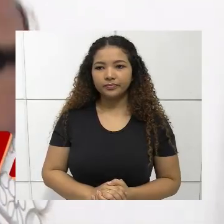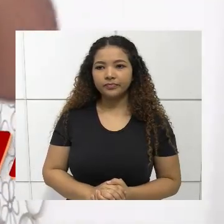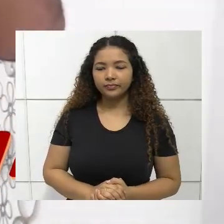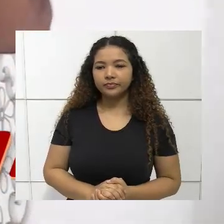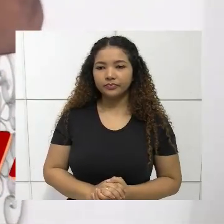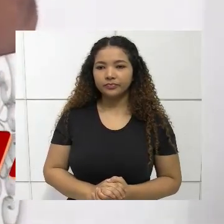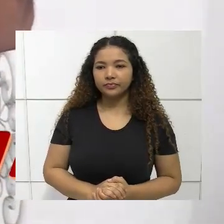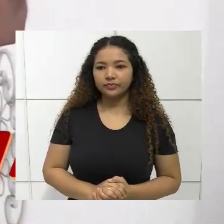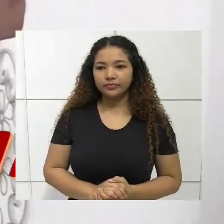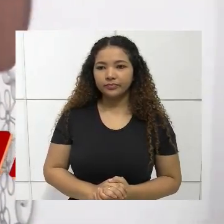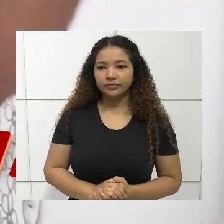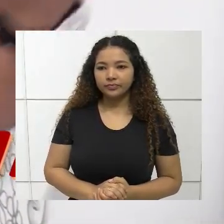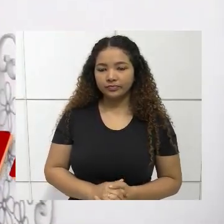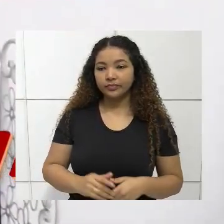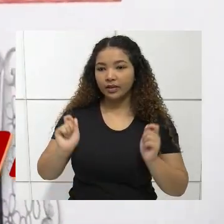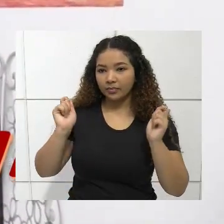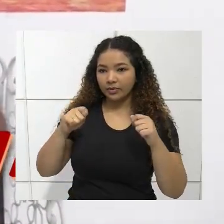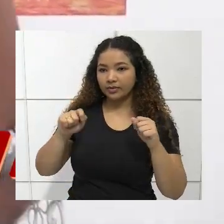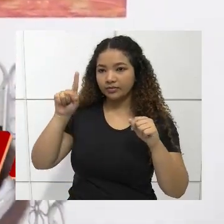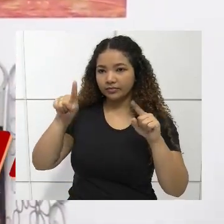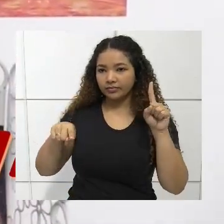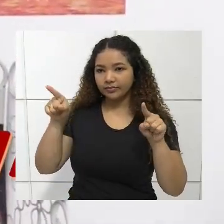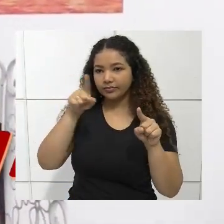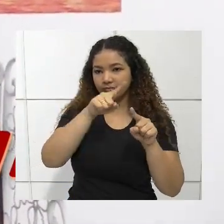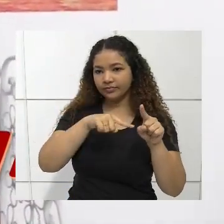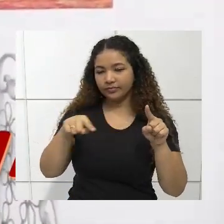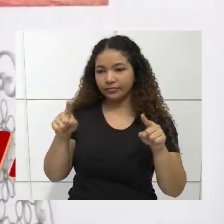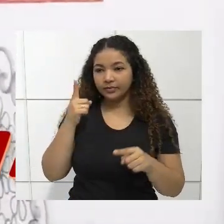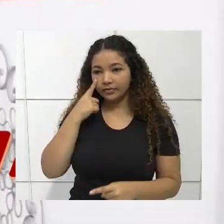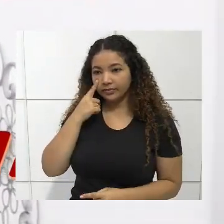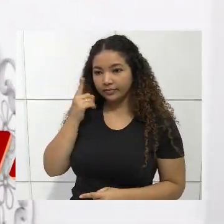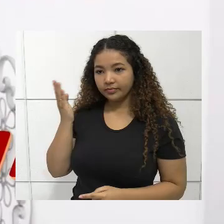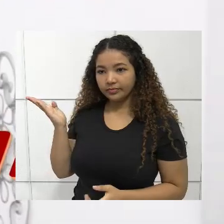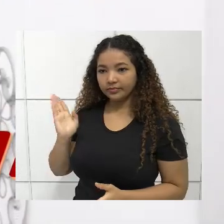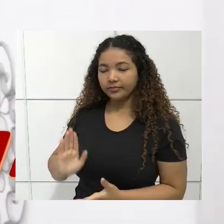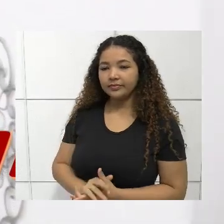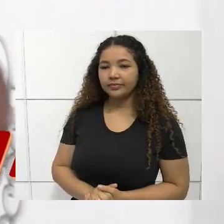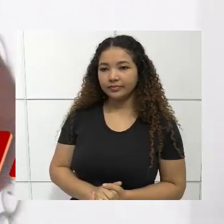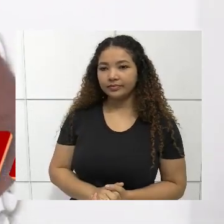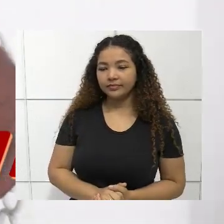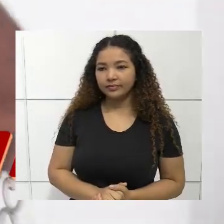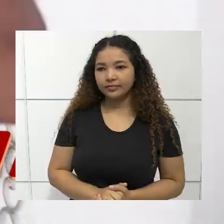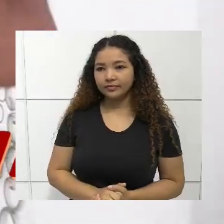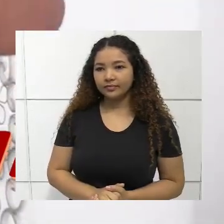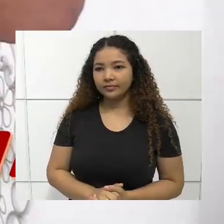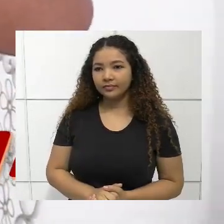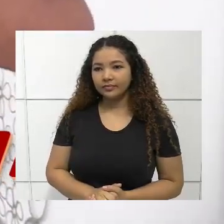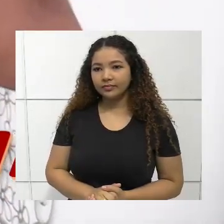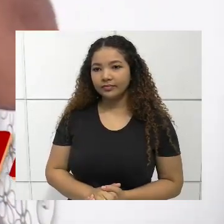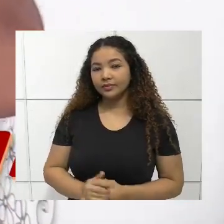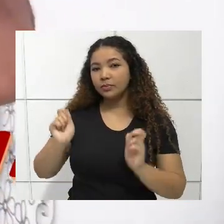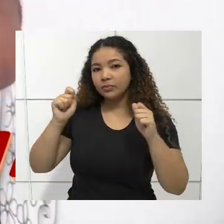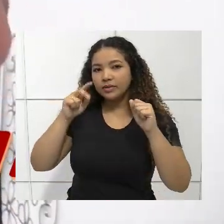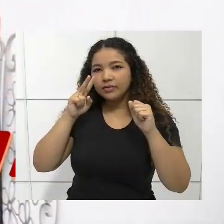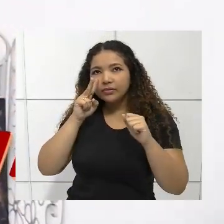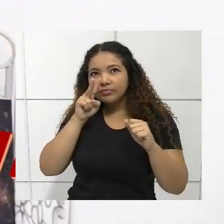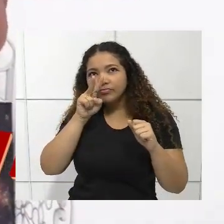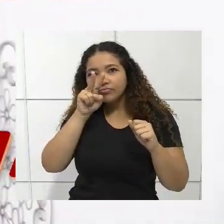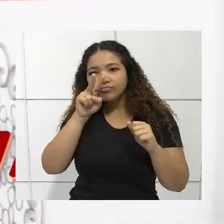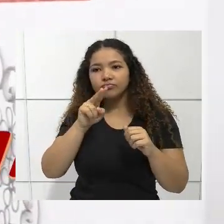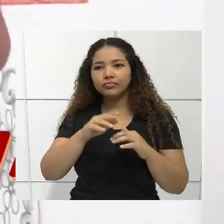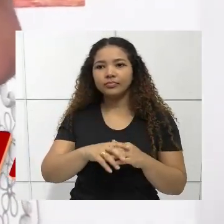papelão, e cola esse espelho aqui atrás, tá, para dar, para você enxergar melhor. Aí